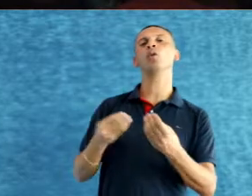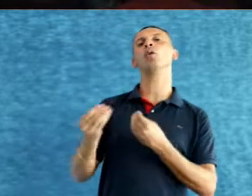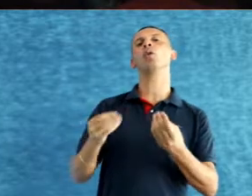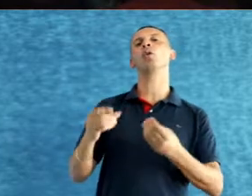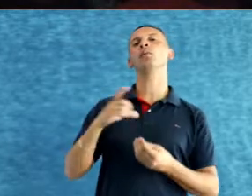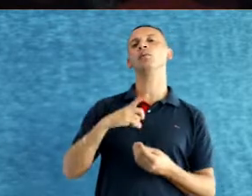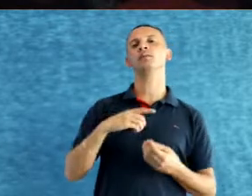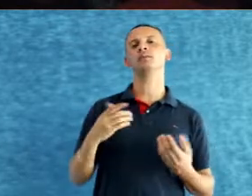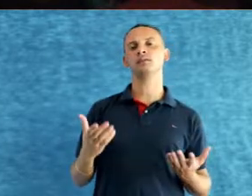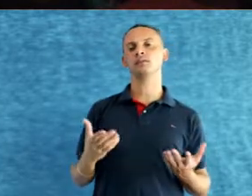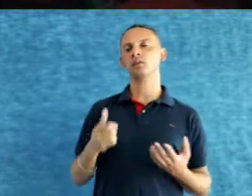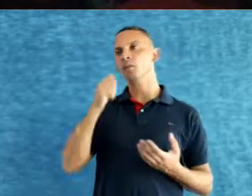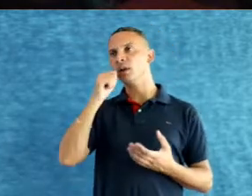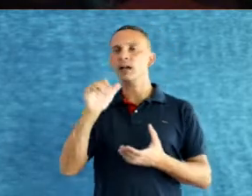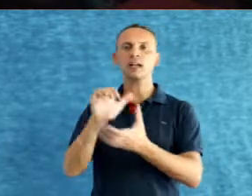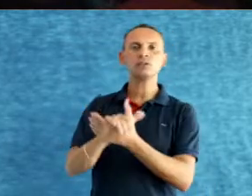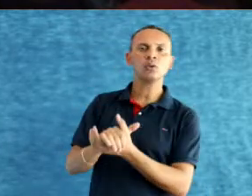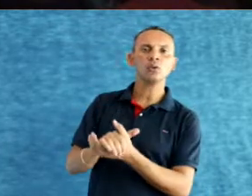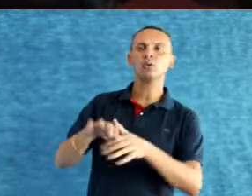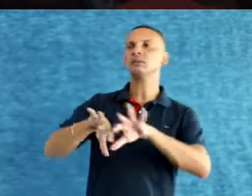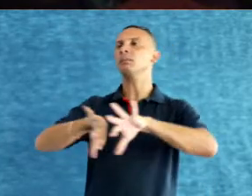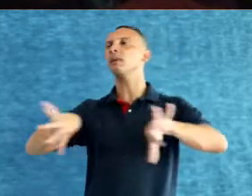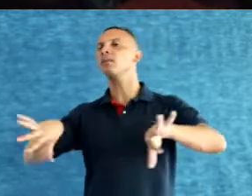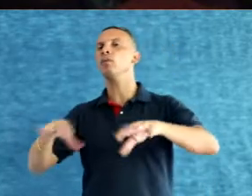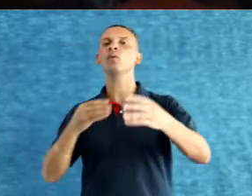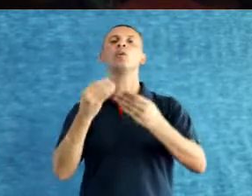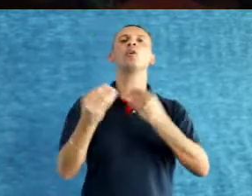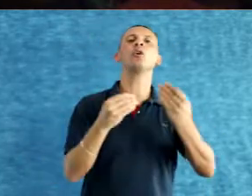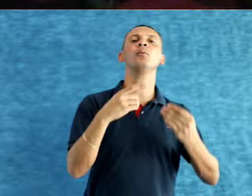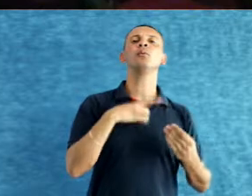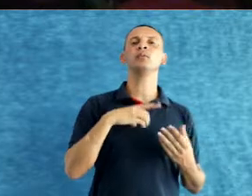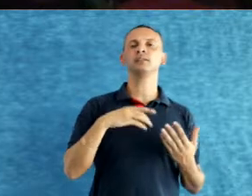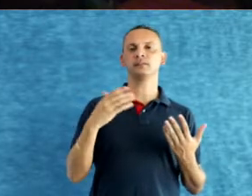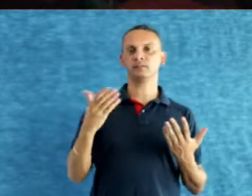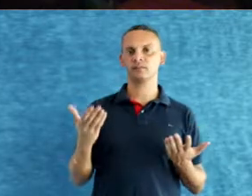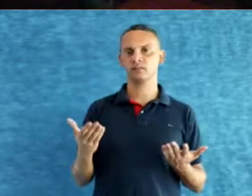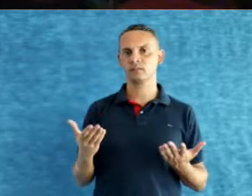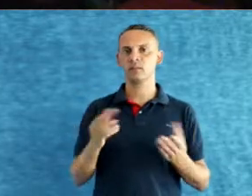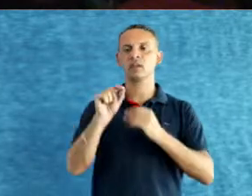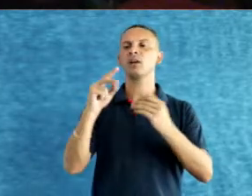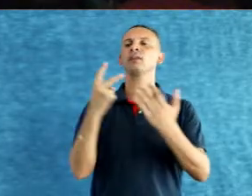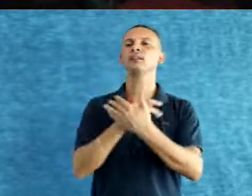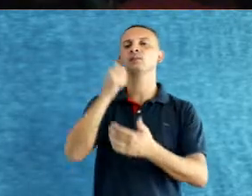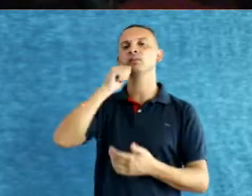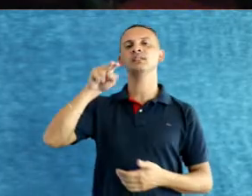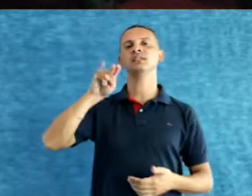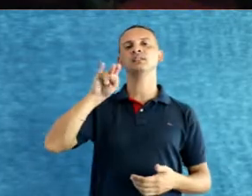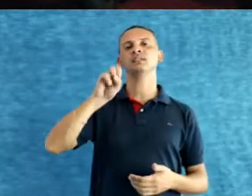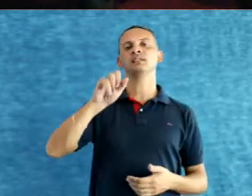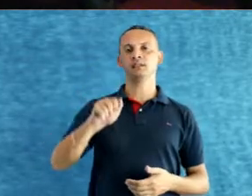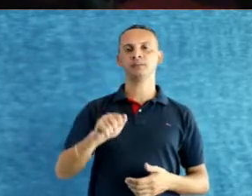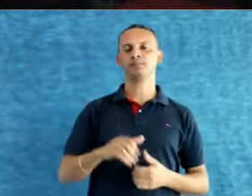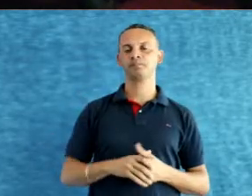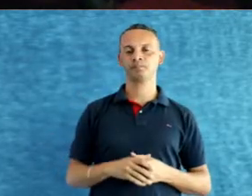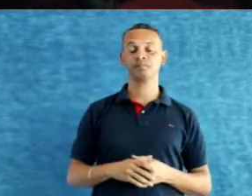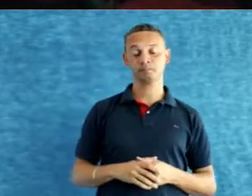né? Estava no Rio de Janeiro, estava ali. Então, havia uma... Mas o pai dela era um homem culto. Então, eu